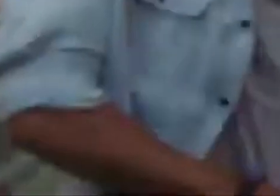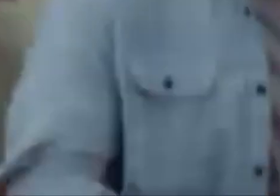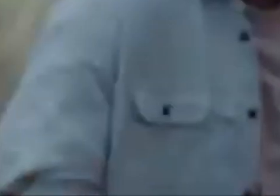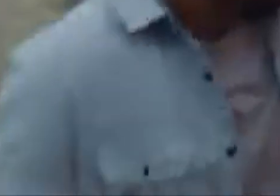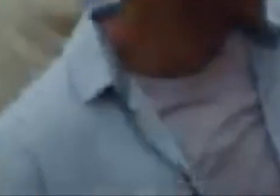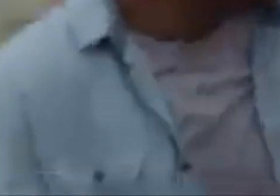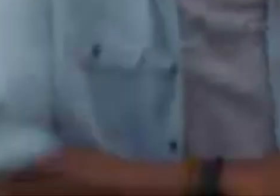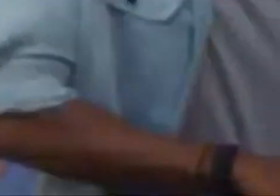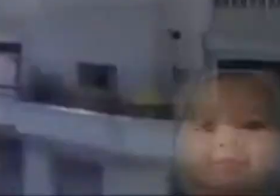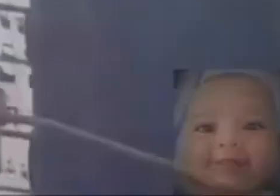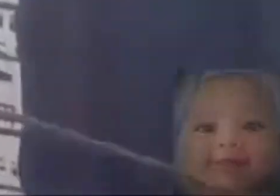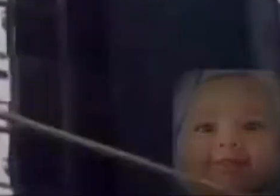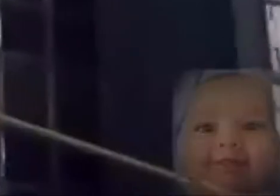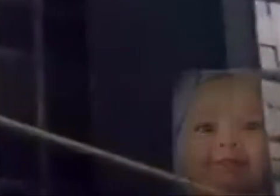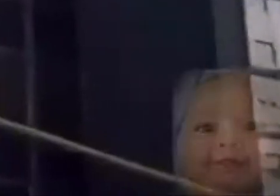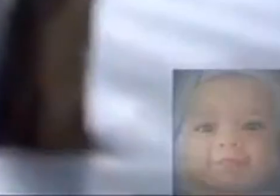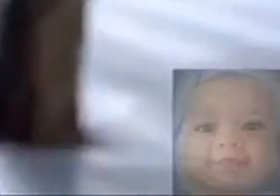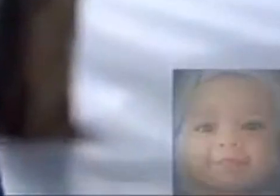reconstrução